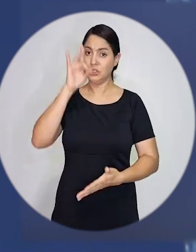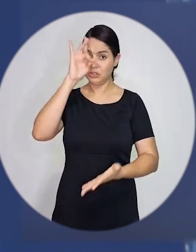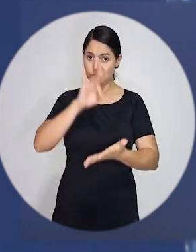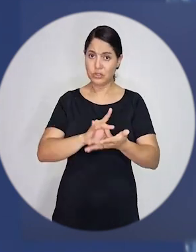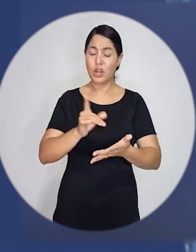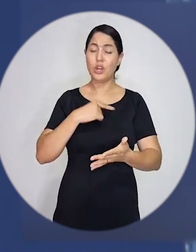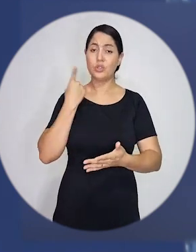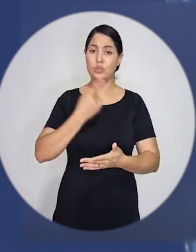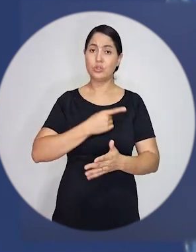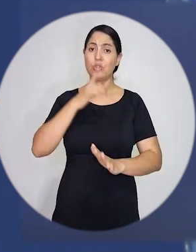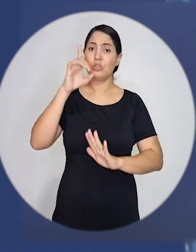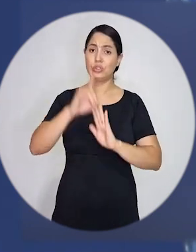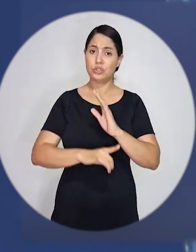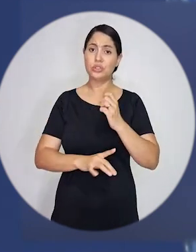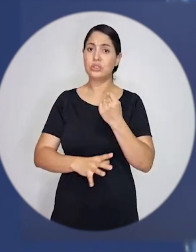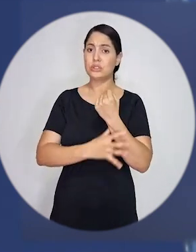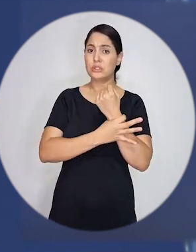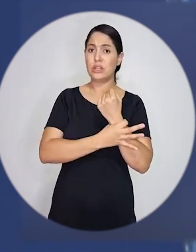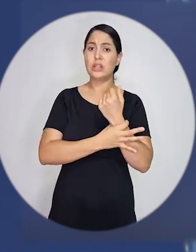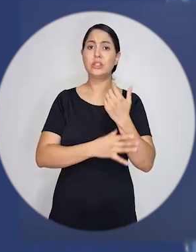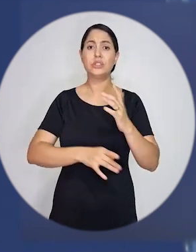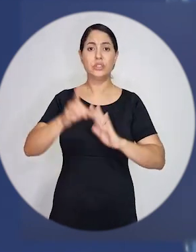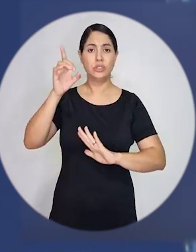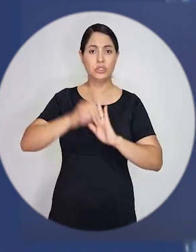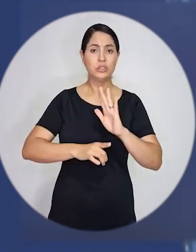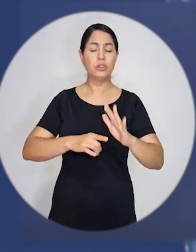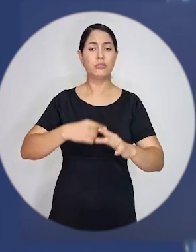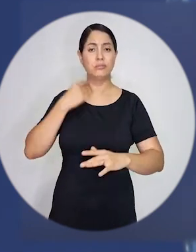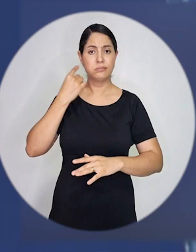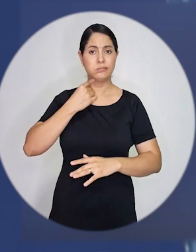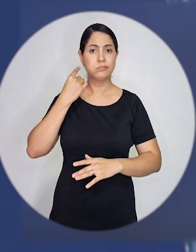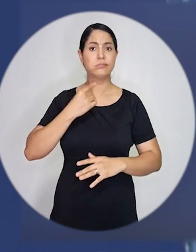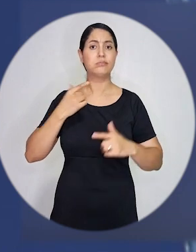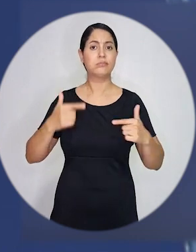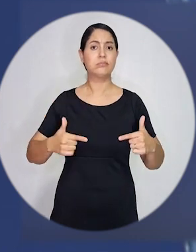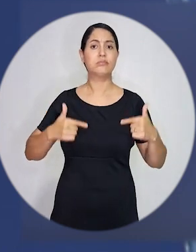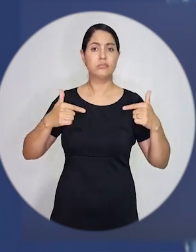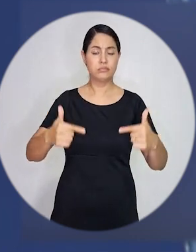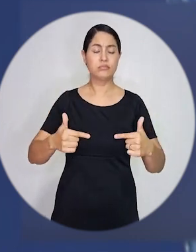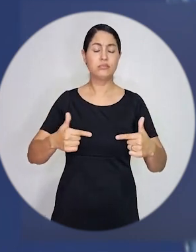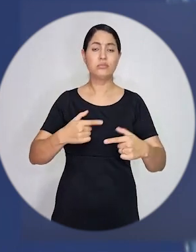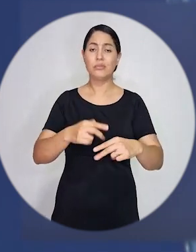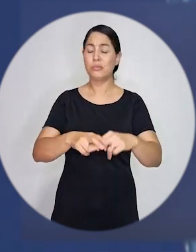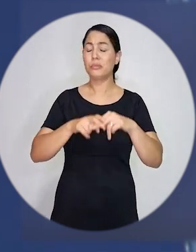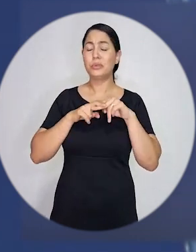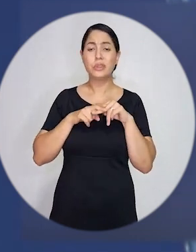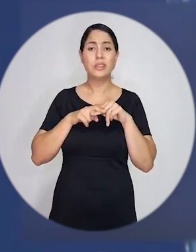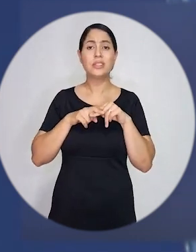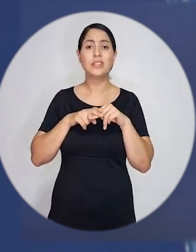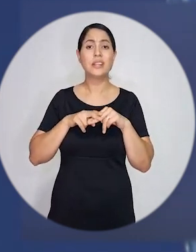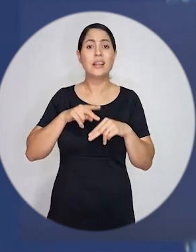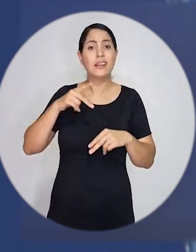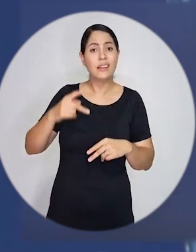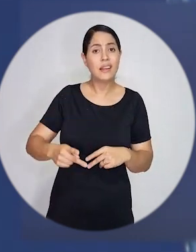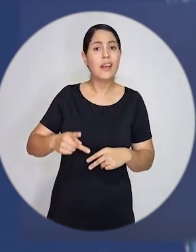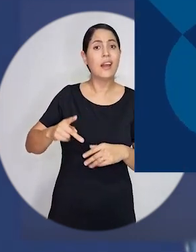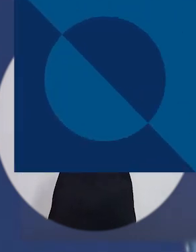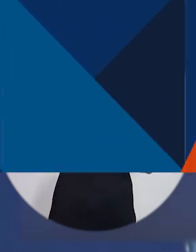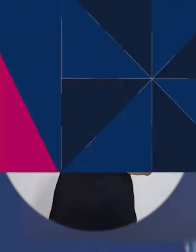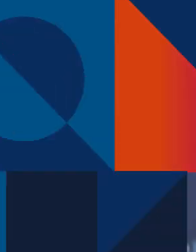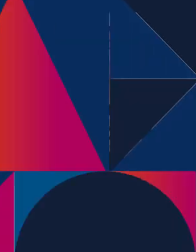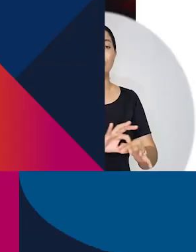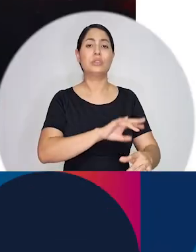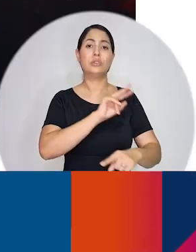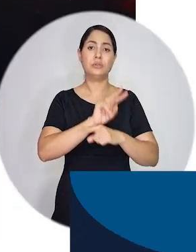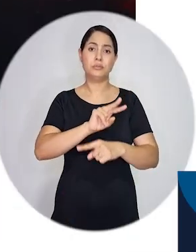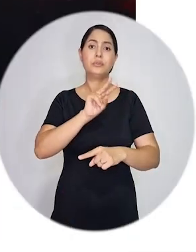de reafirmação das garantias e de defesa incansável das prerrogativas da advocacia, pois elas apenas são